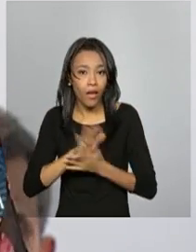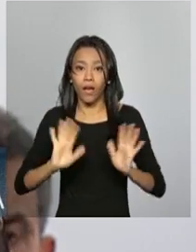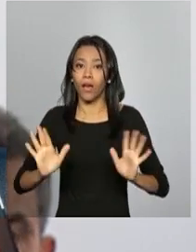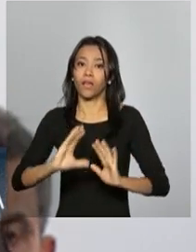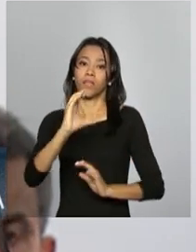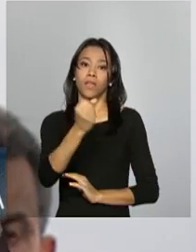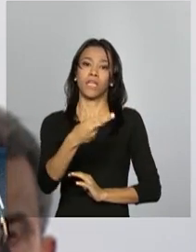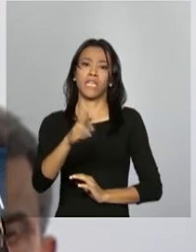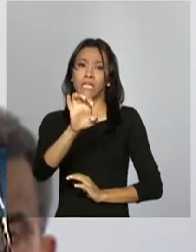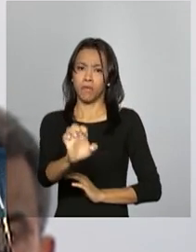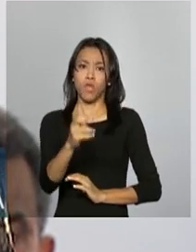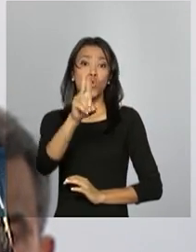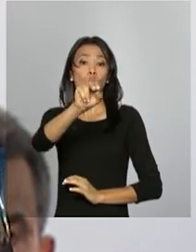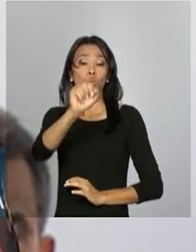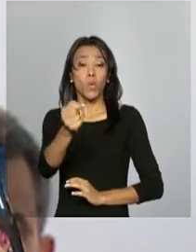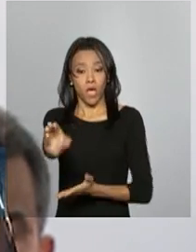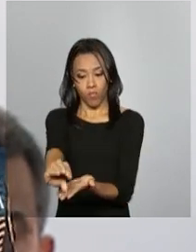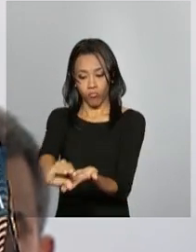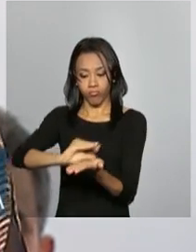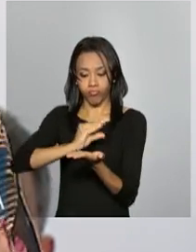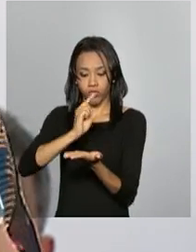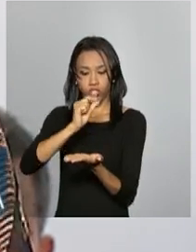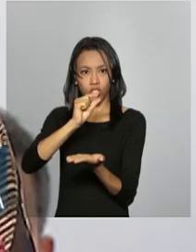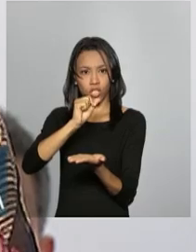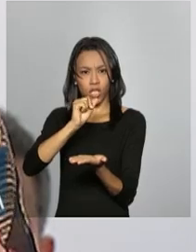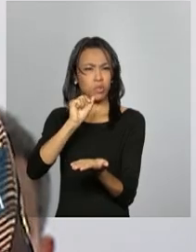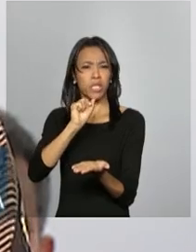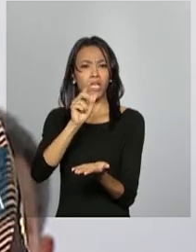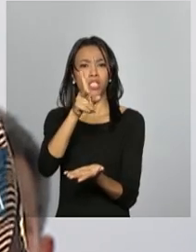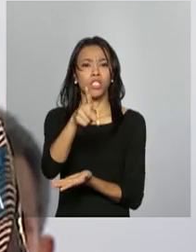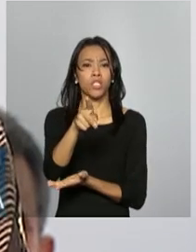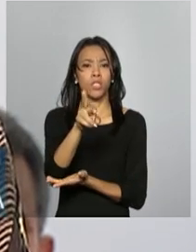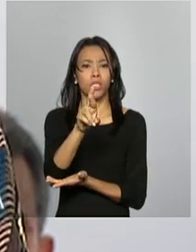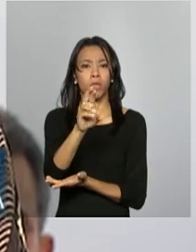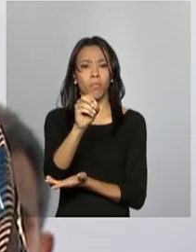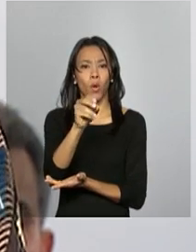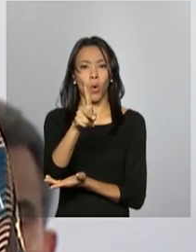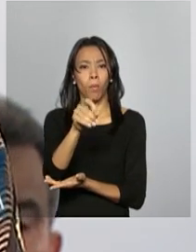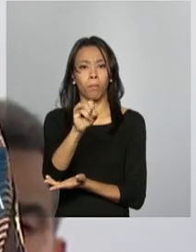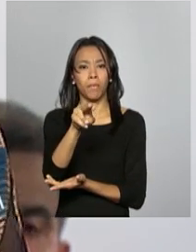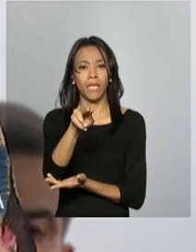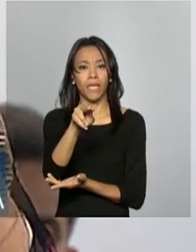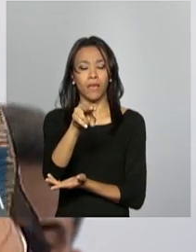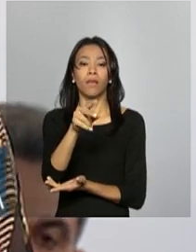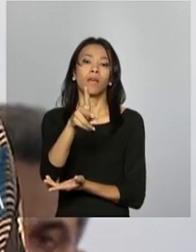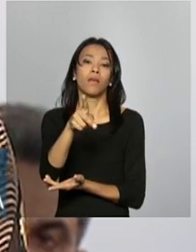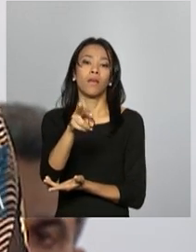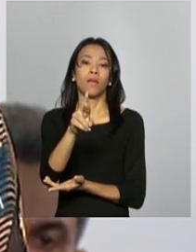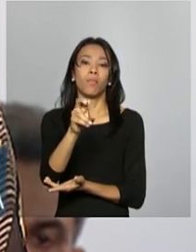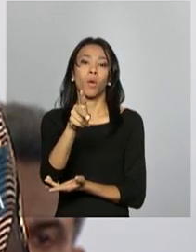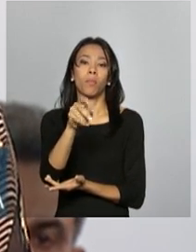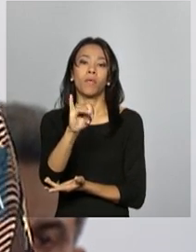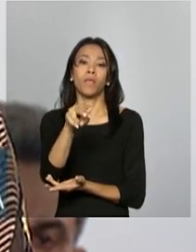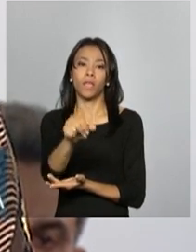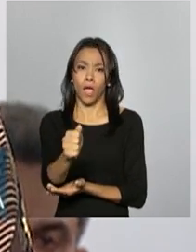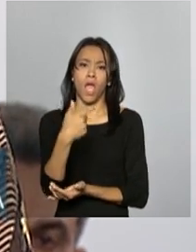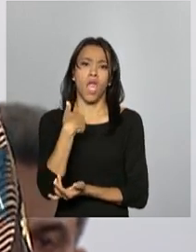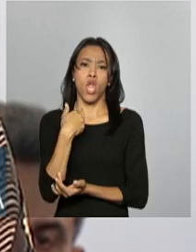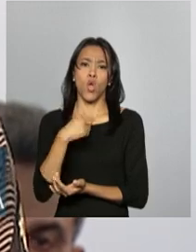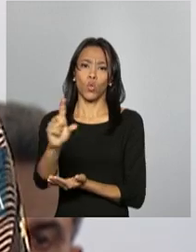recebi dinheiro de propina. Eu não tenho contas no exterior. Eu não